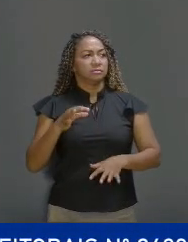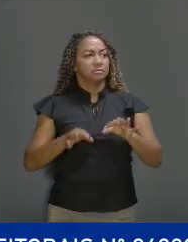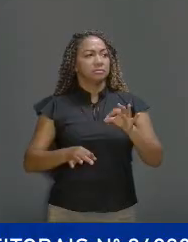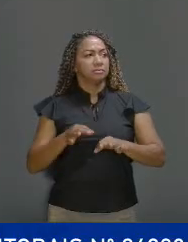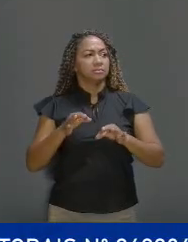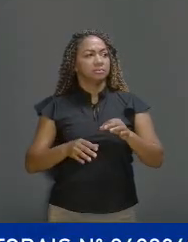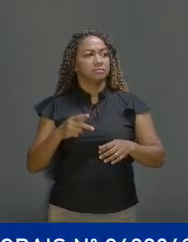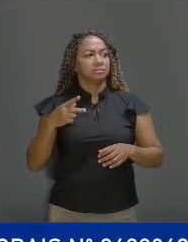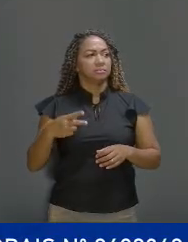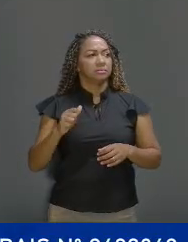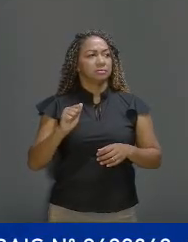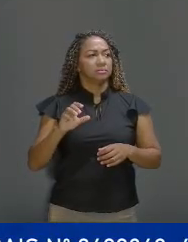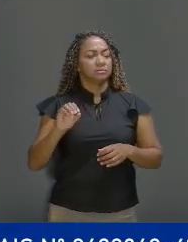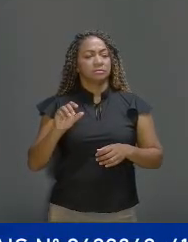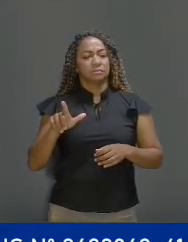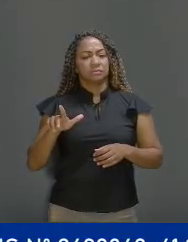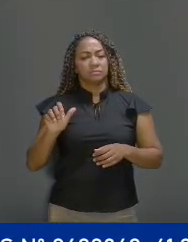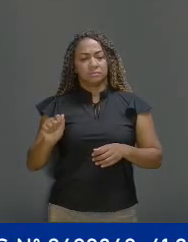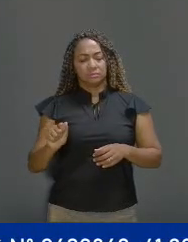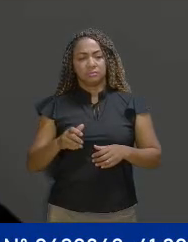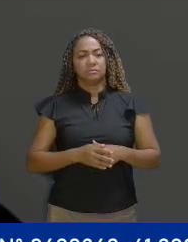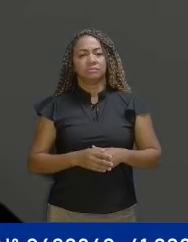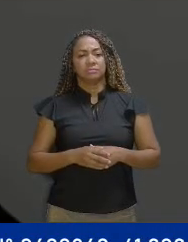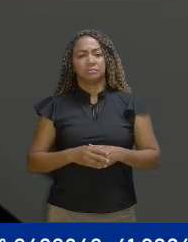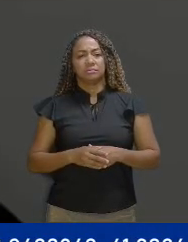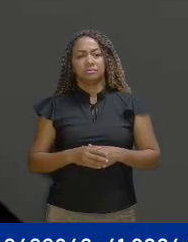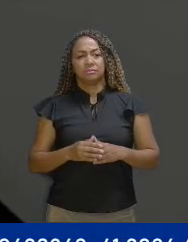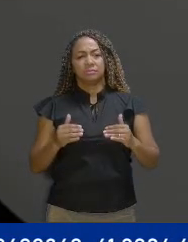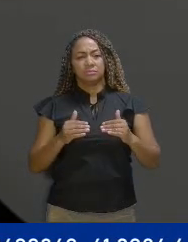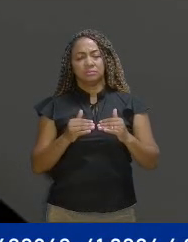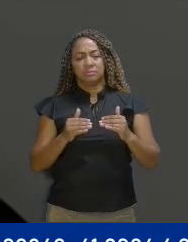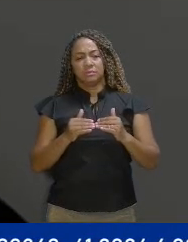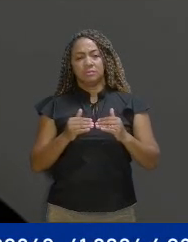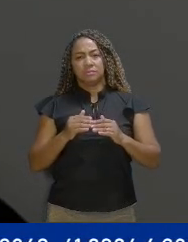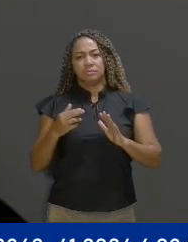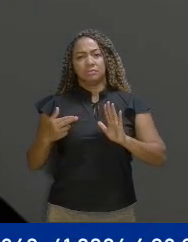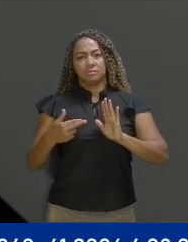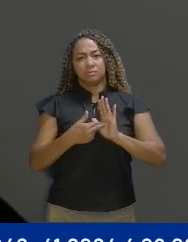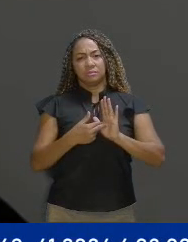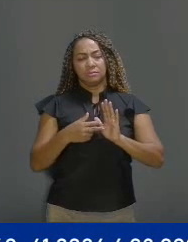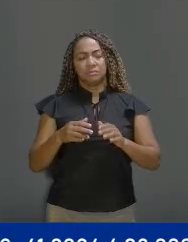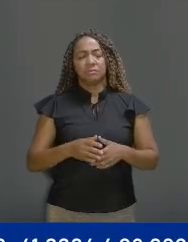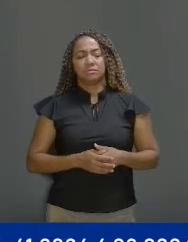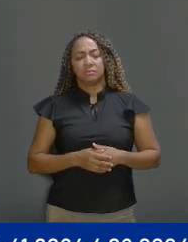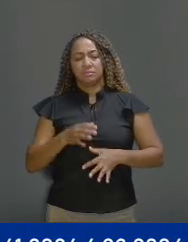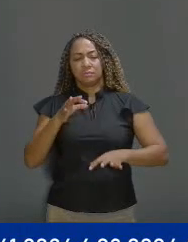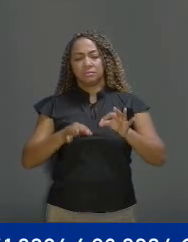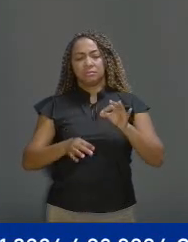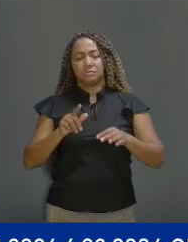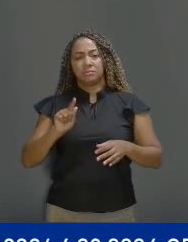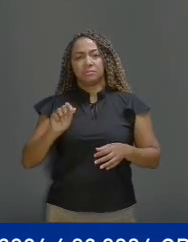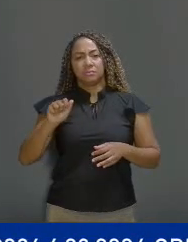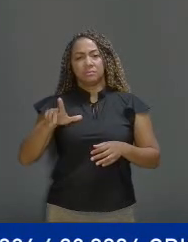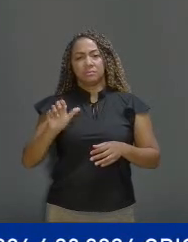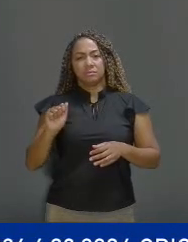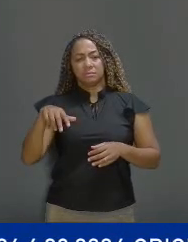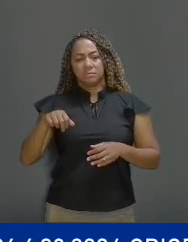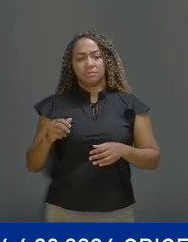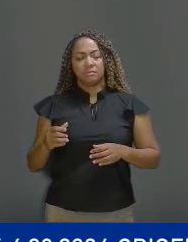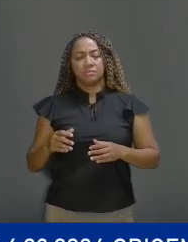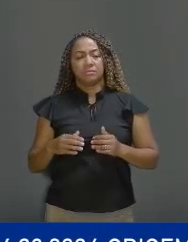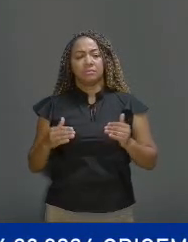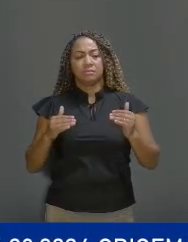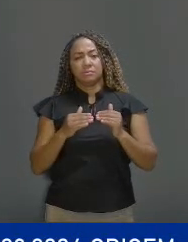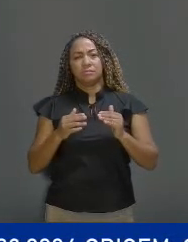Juíza Paola Santos? Com o relator, presidente. Juiz Caliano Sei? Com o relator, senhor